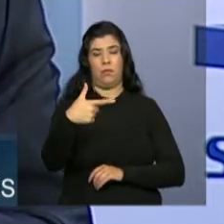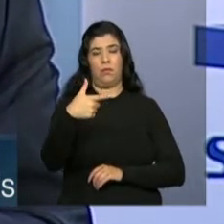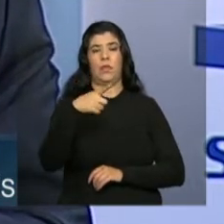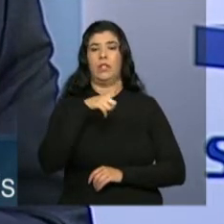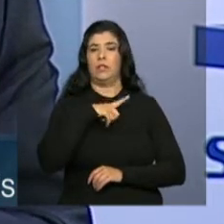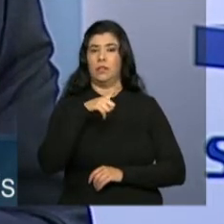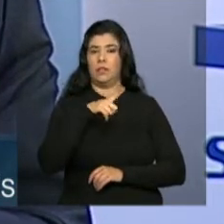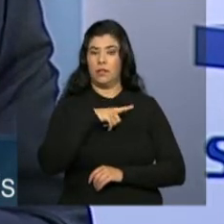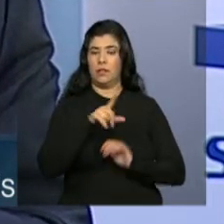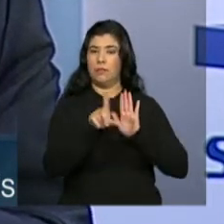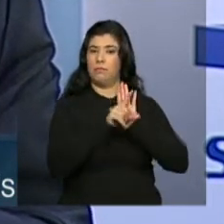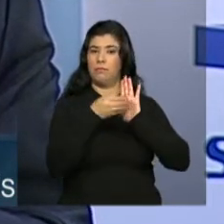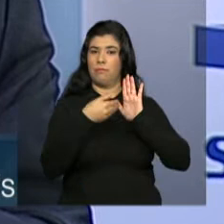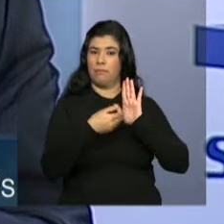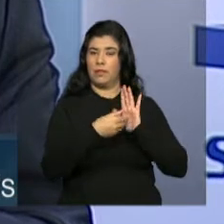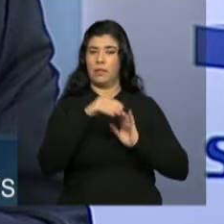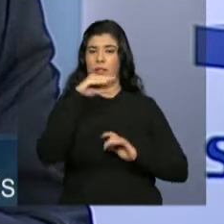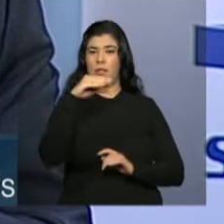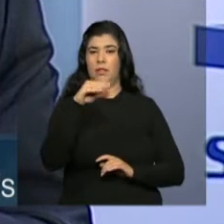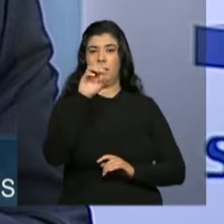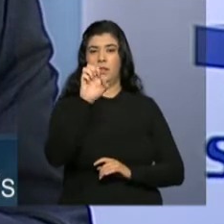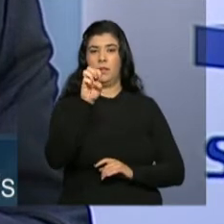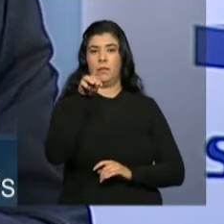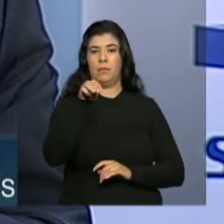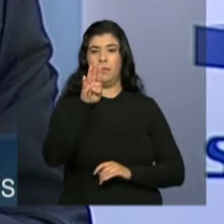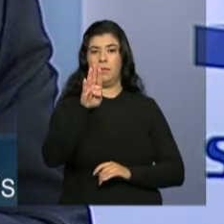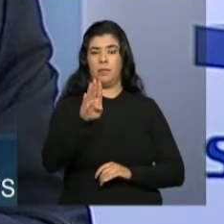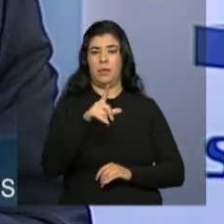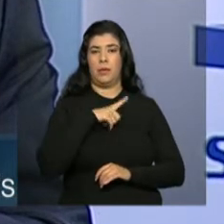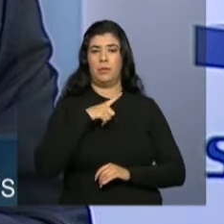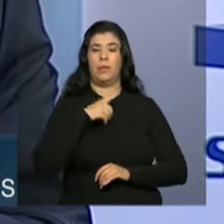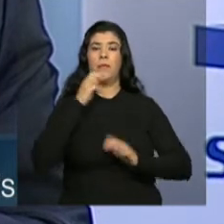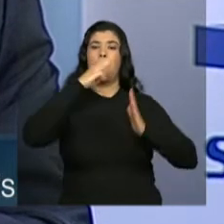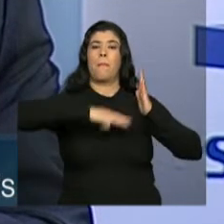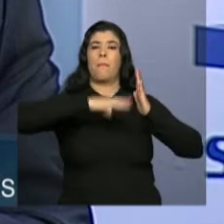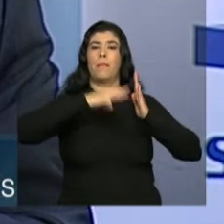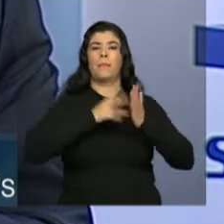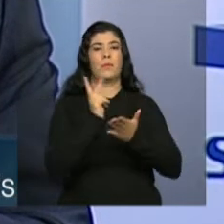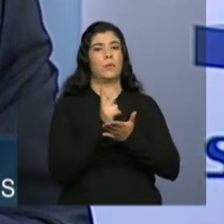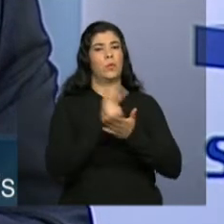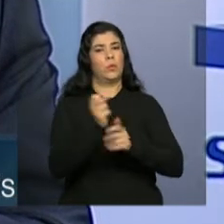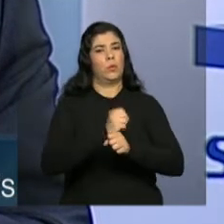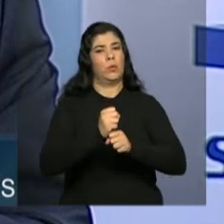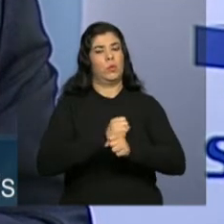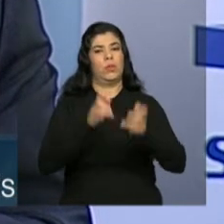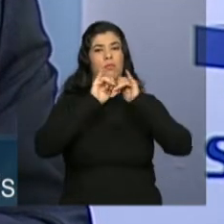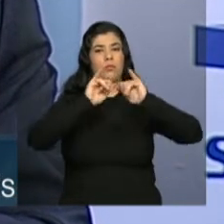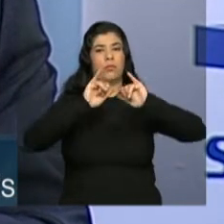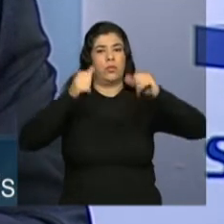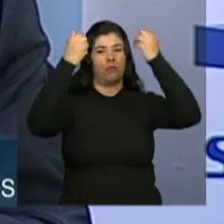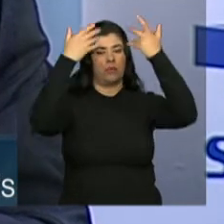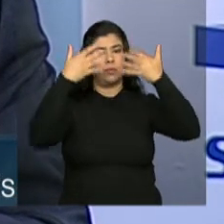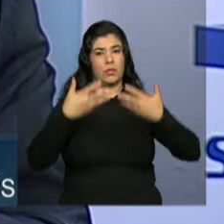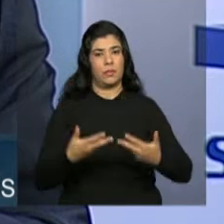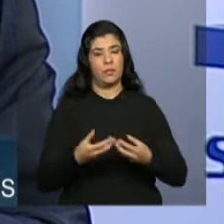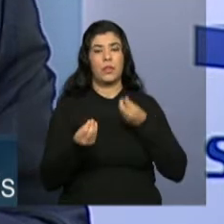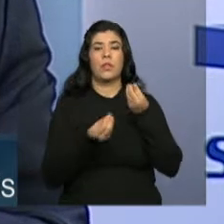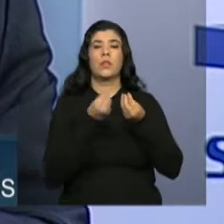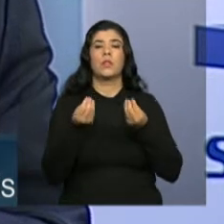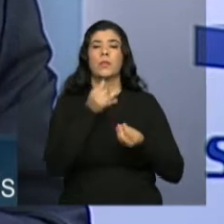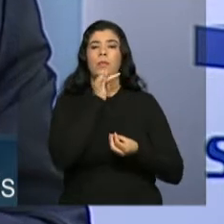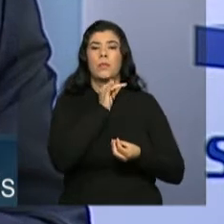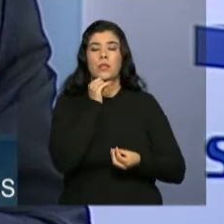estabelecido FM e essa metodologia de anúncio anual na verdade nunca vi medicamento como é um